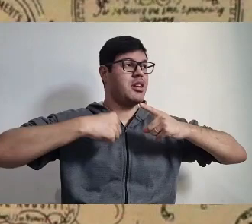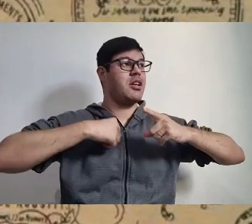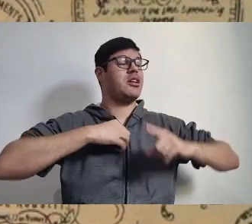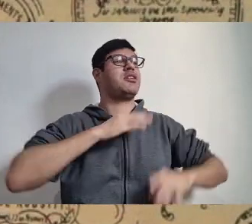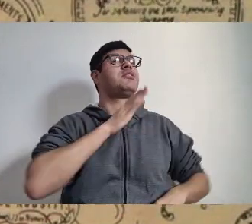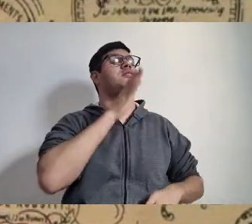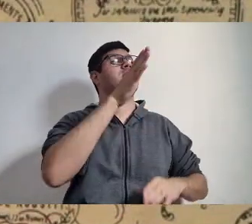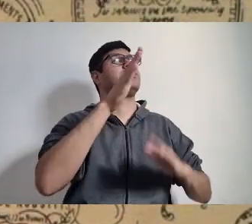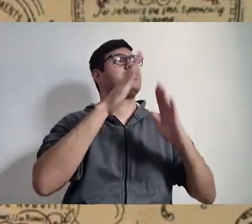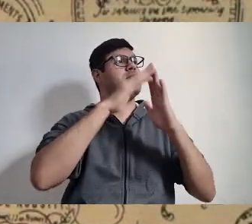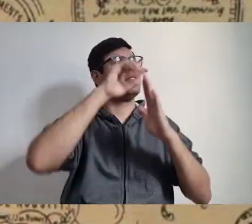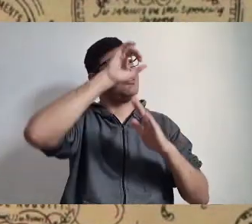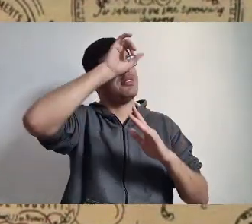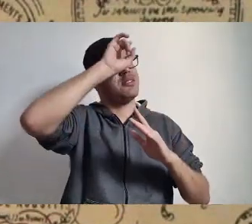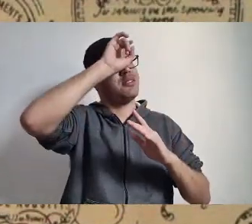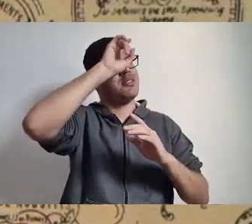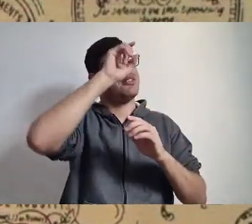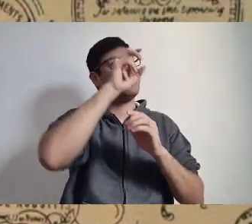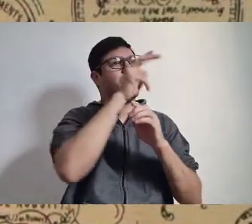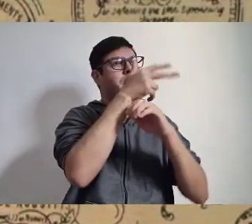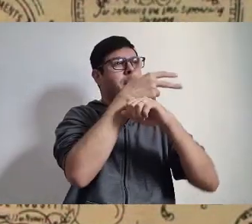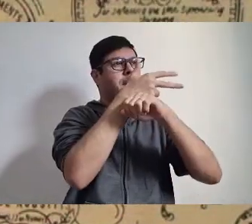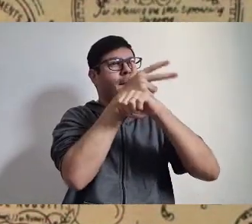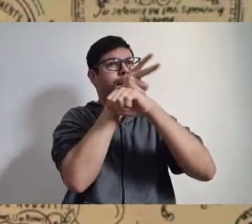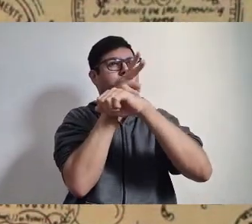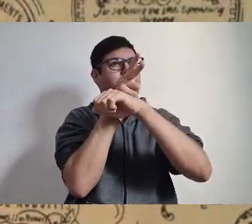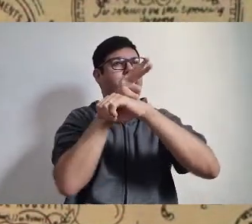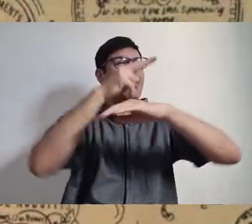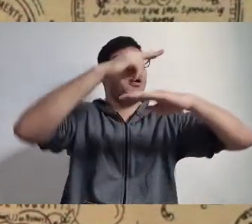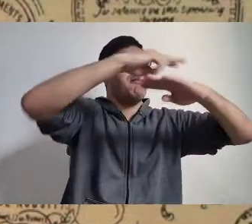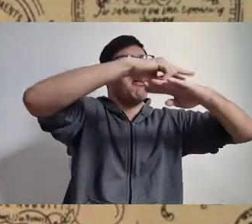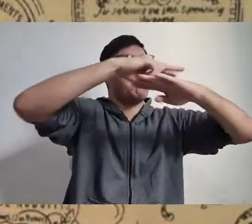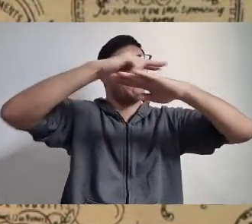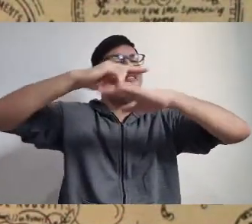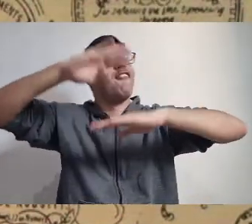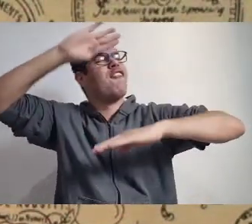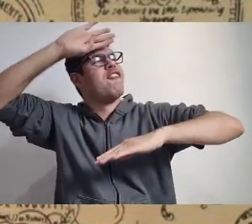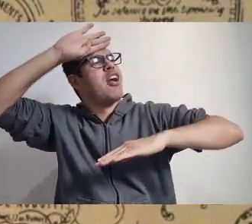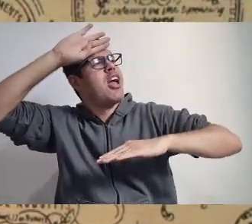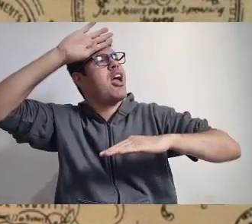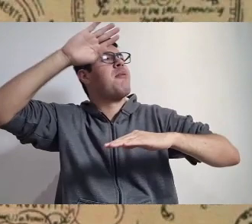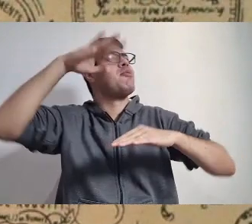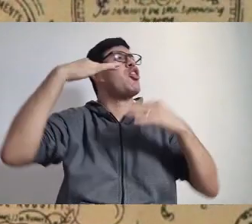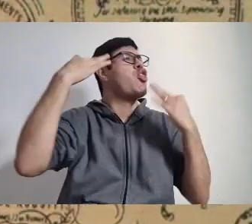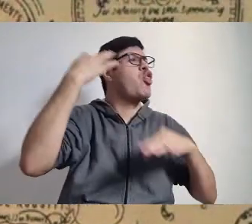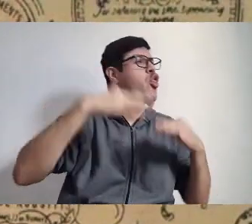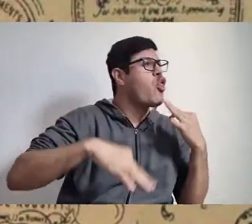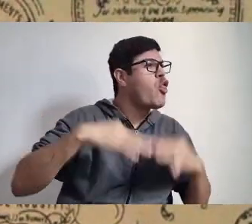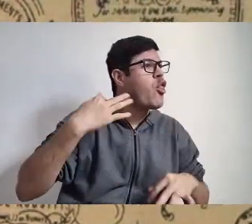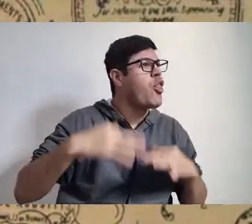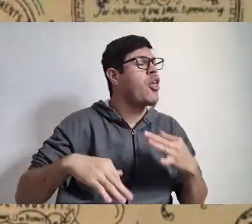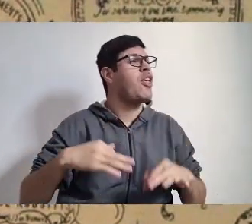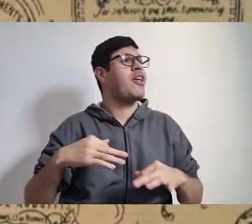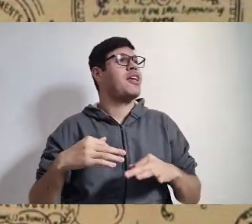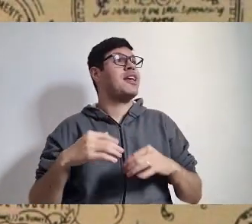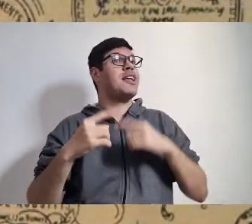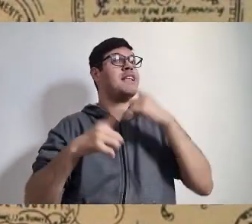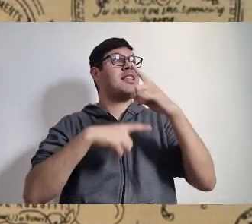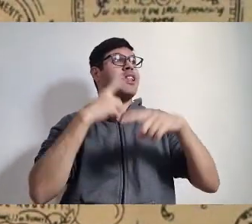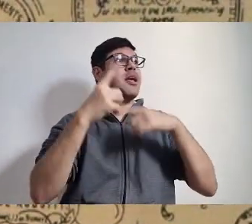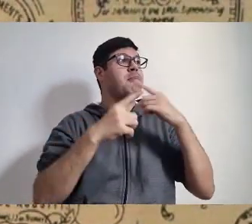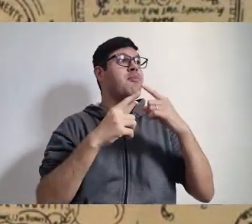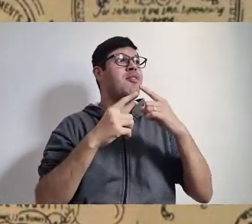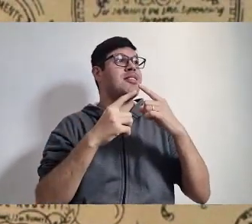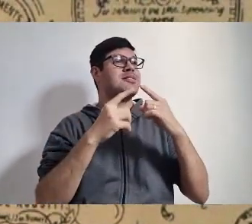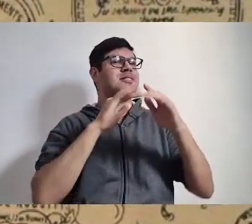lá na Santa Casa, ficar filmando as pessoas que estão doentes, com febre, com dor, um desrespeito, e ficar cobrando na rede